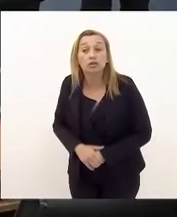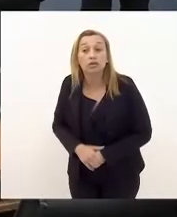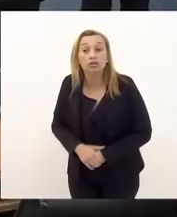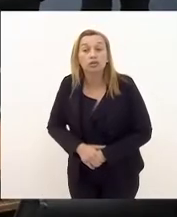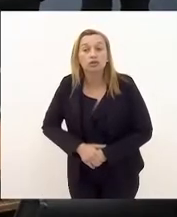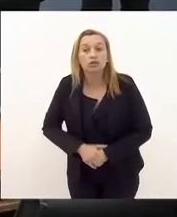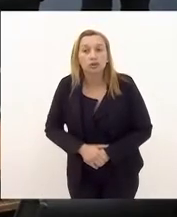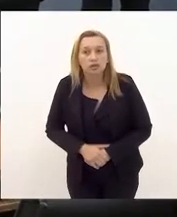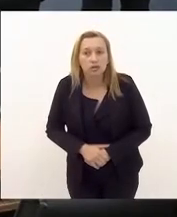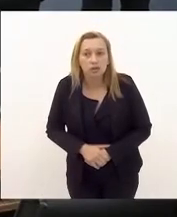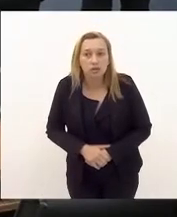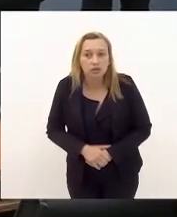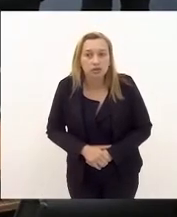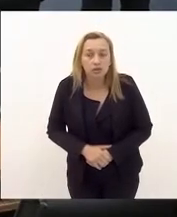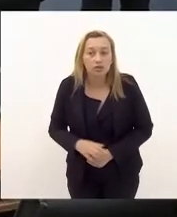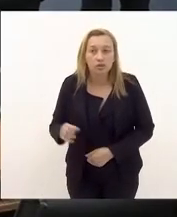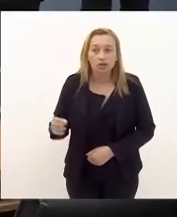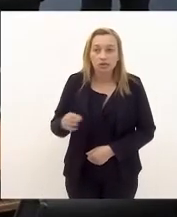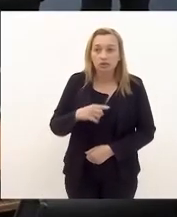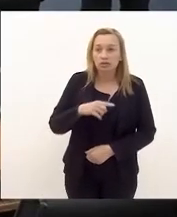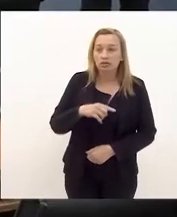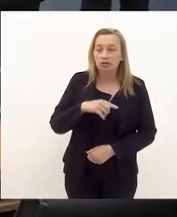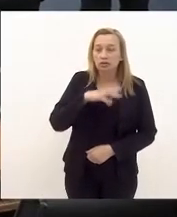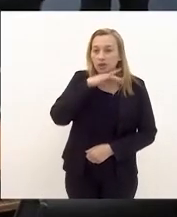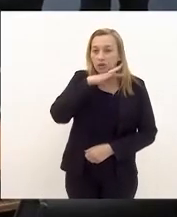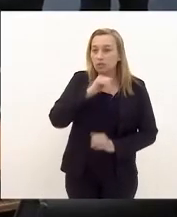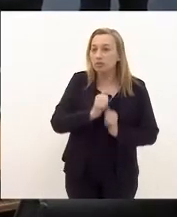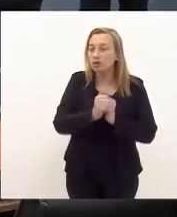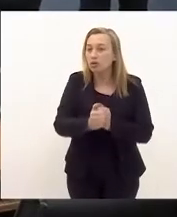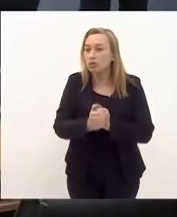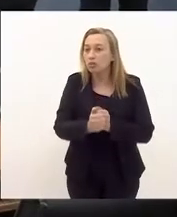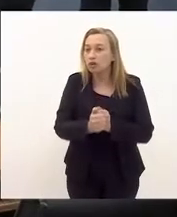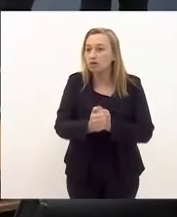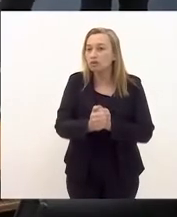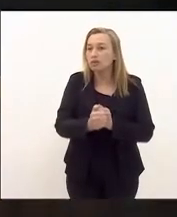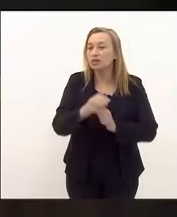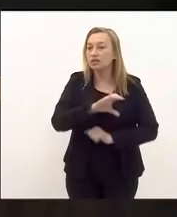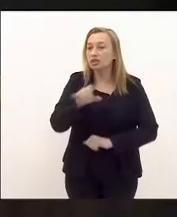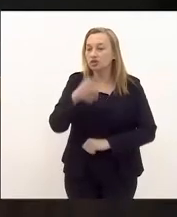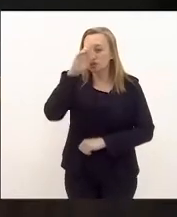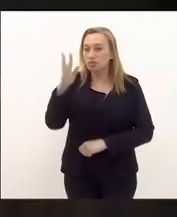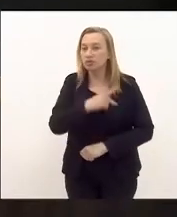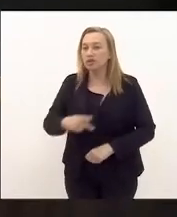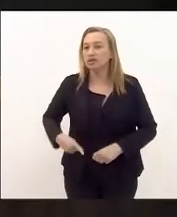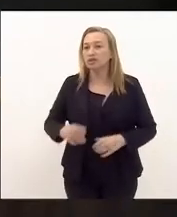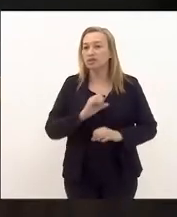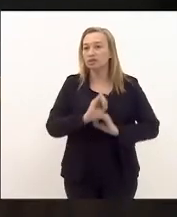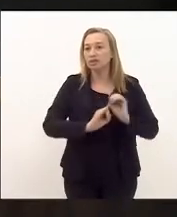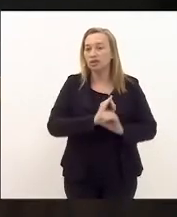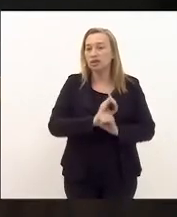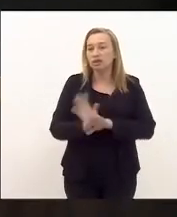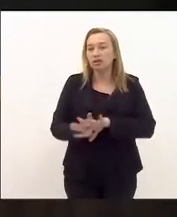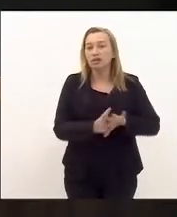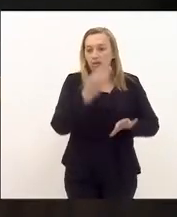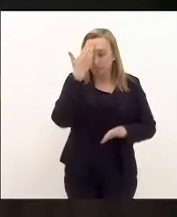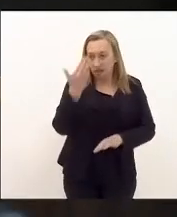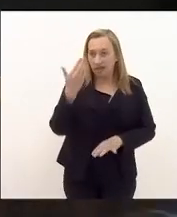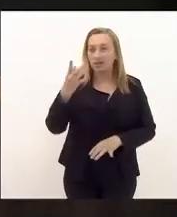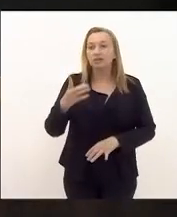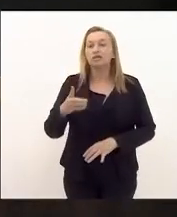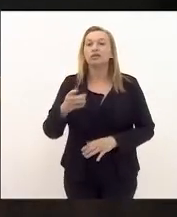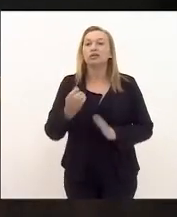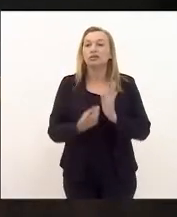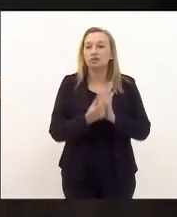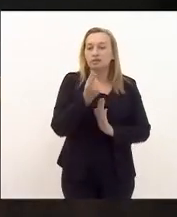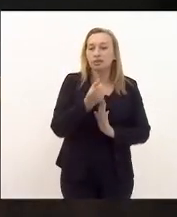Estou com um probleminha aqui na Câmara, mas acompanho a CCJ, presidente. Obrigado, deputada. Pela Comissão de Orçamento, deputado